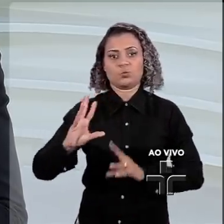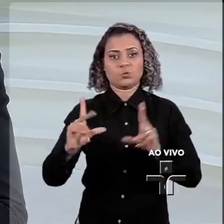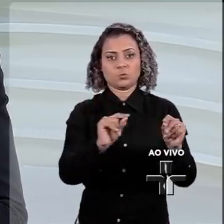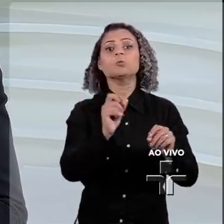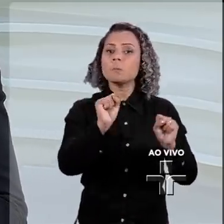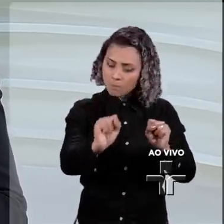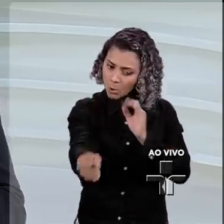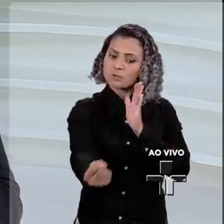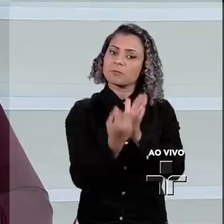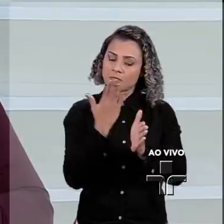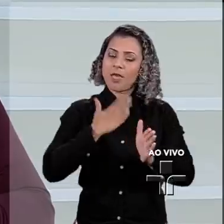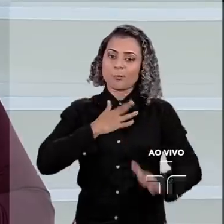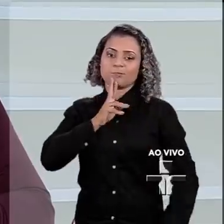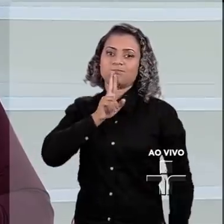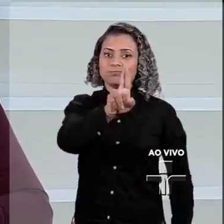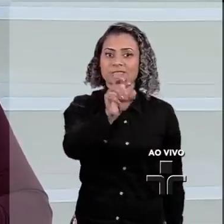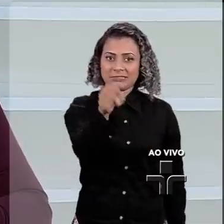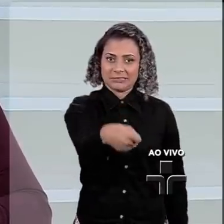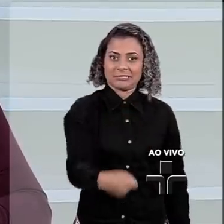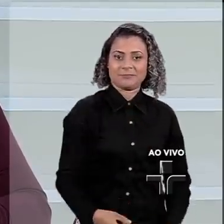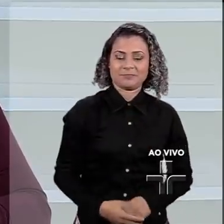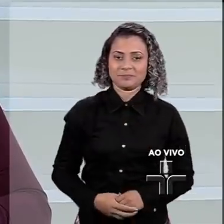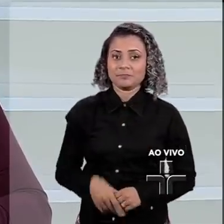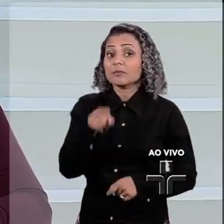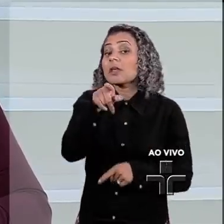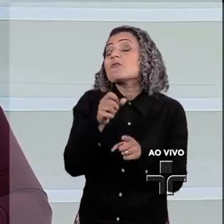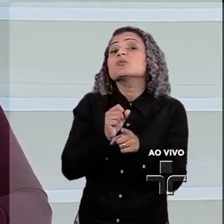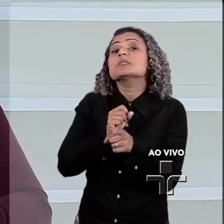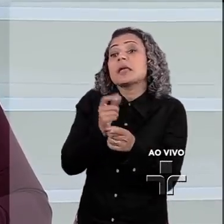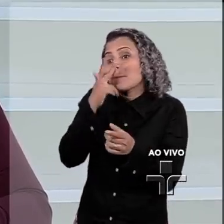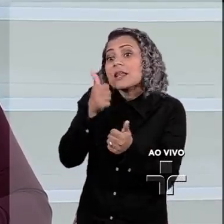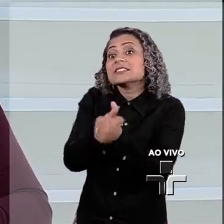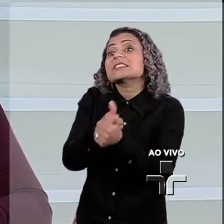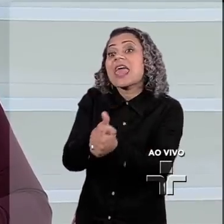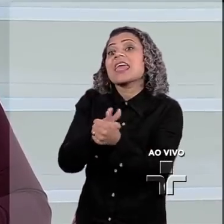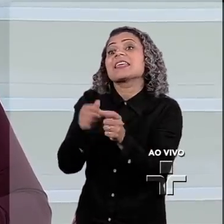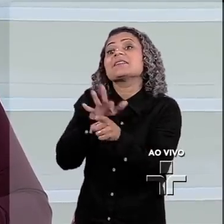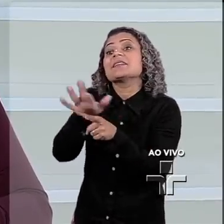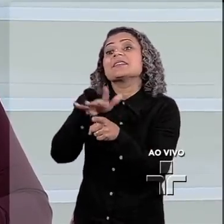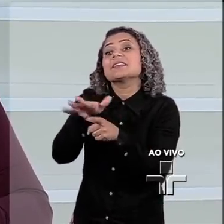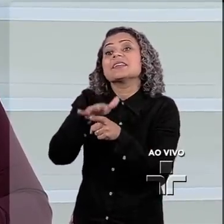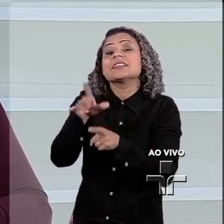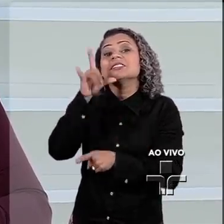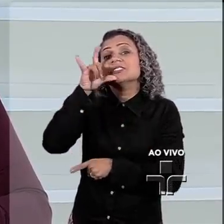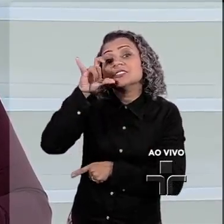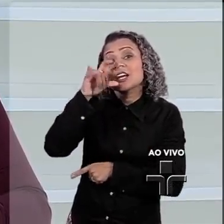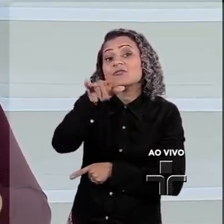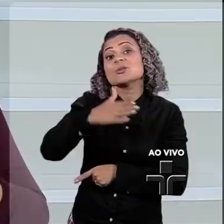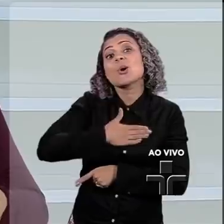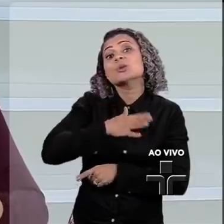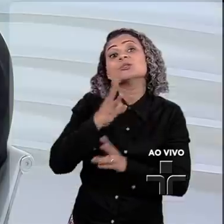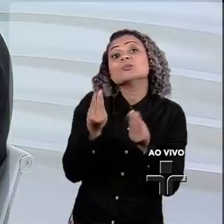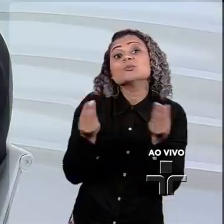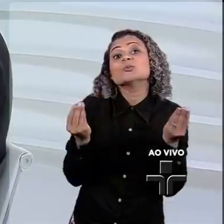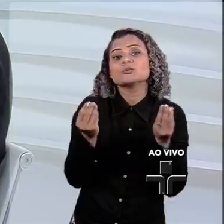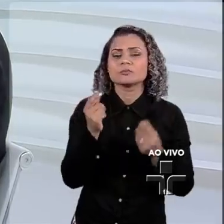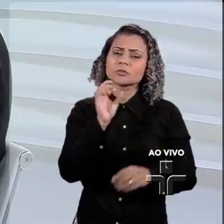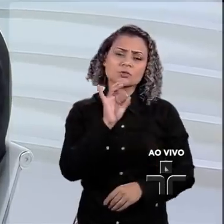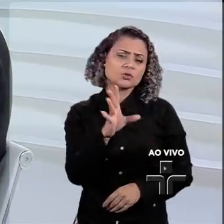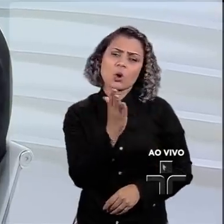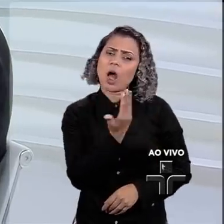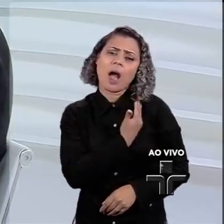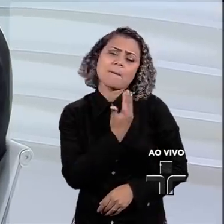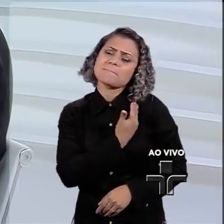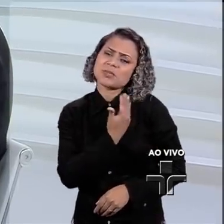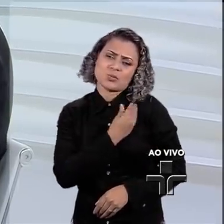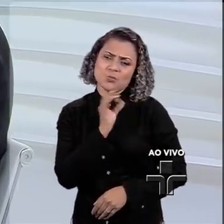sou eu mesmo. Quem que você segue que é seu ídolo assim, no Instagram? De um perfil que você gosta muito? Eu sigo os meus amigos no Instagram.